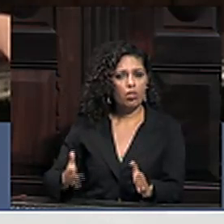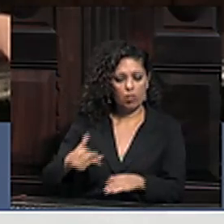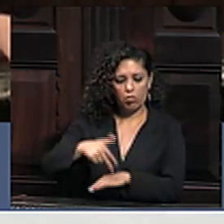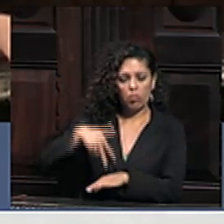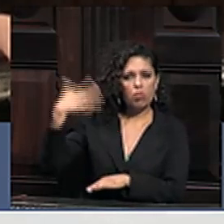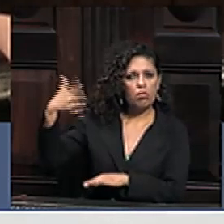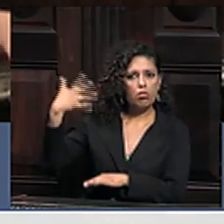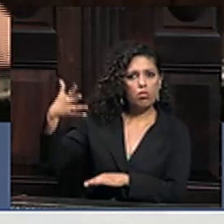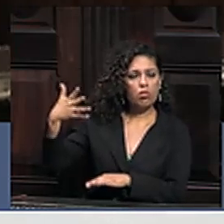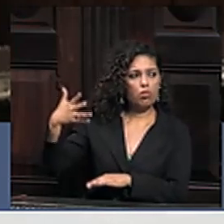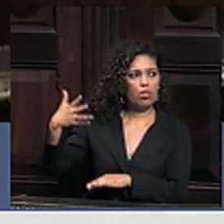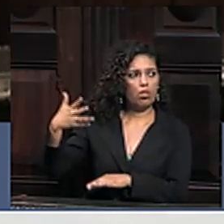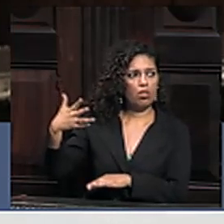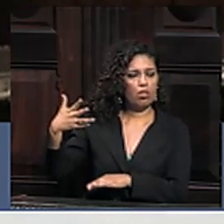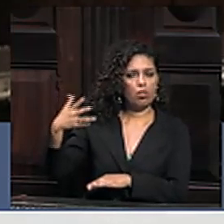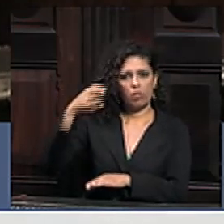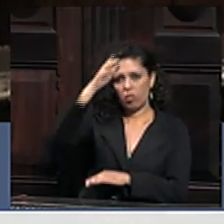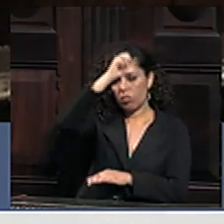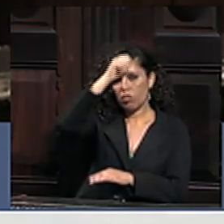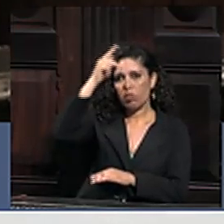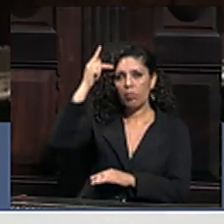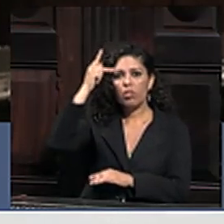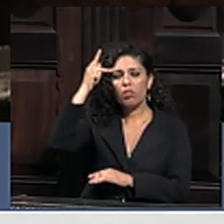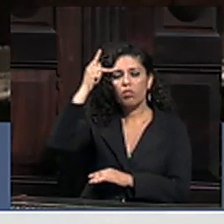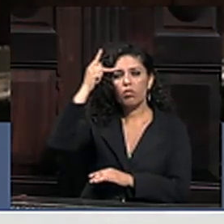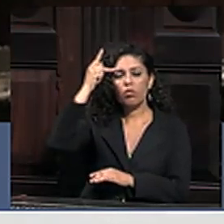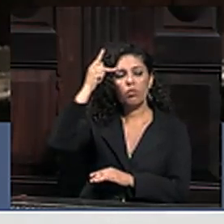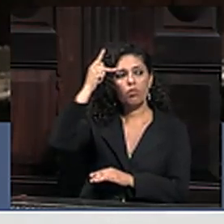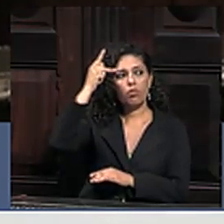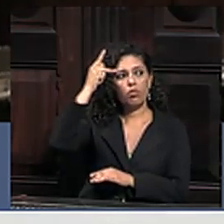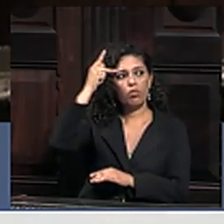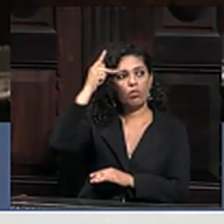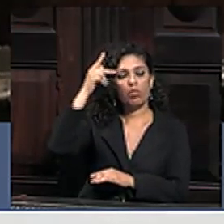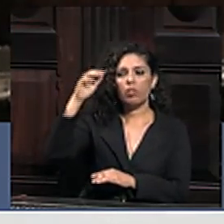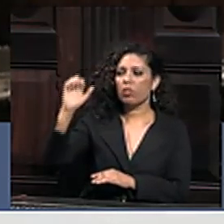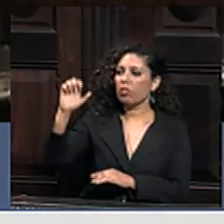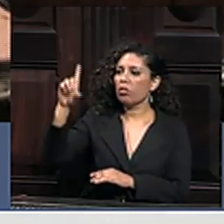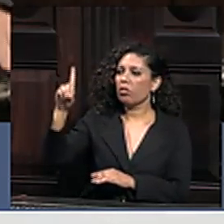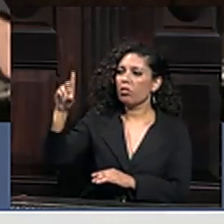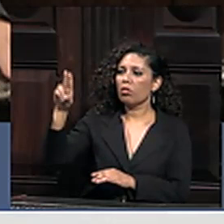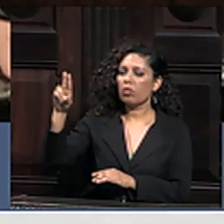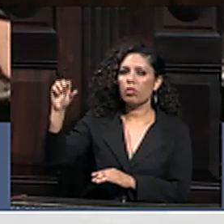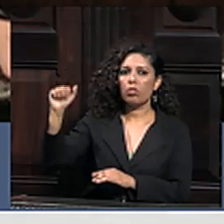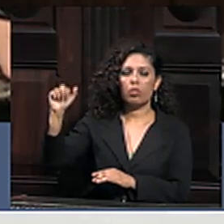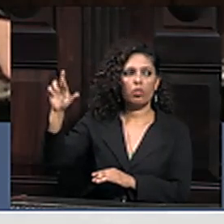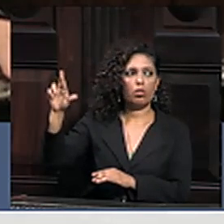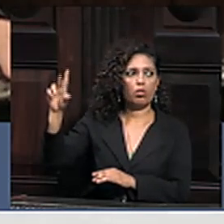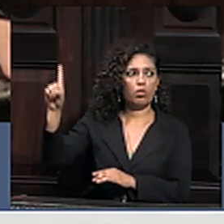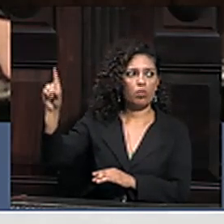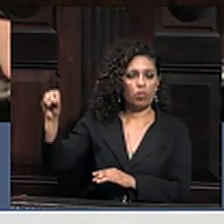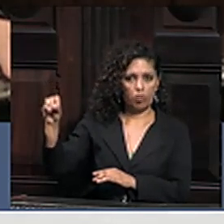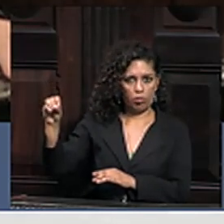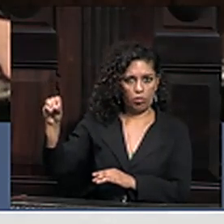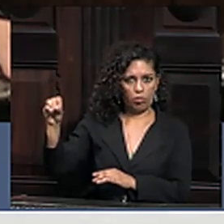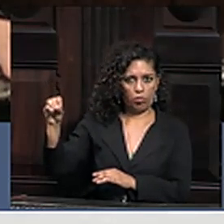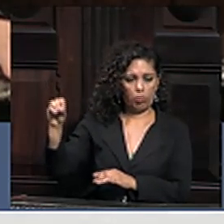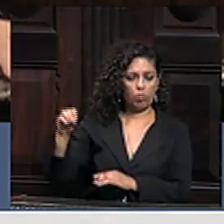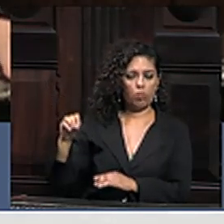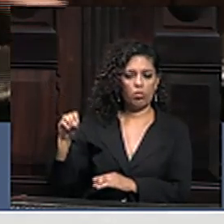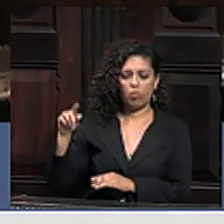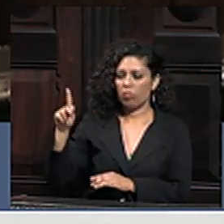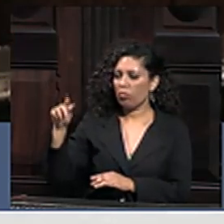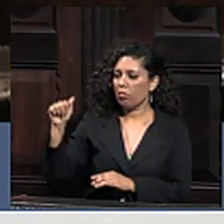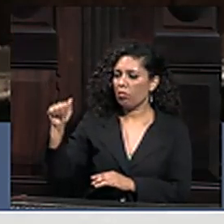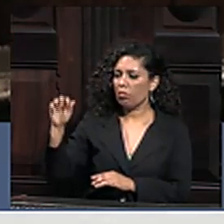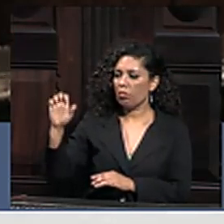tribuna o prefeito da cidade, até então, o Eduardo Paes, que ele discriminava